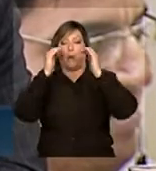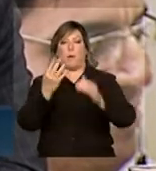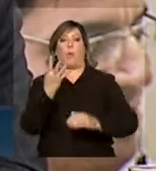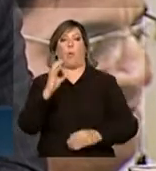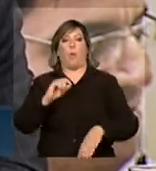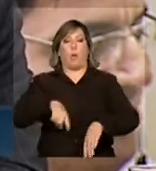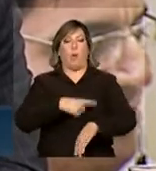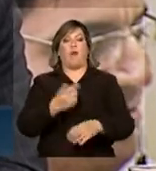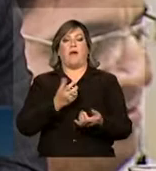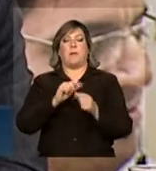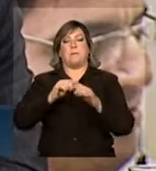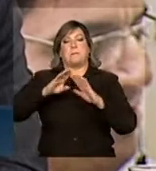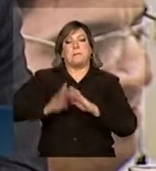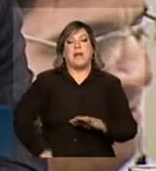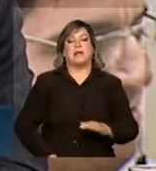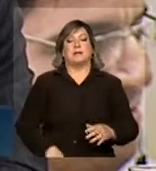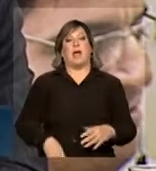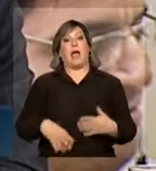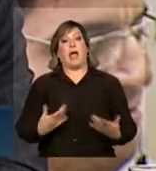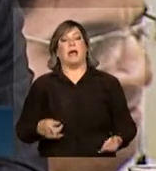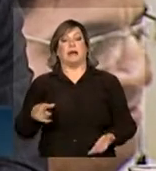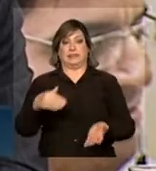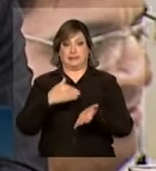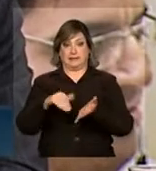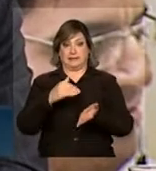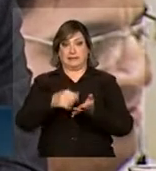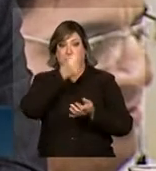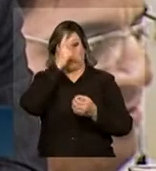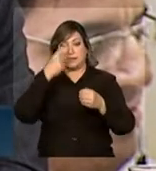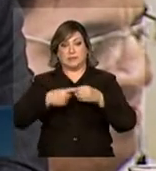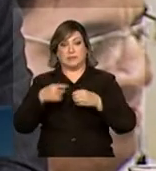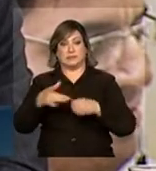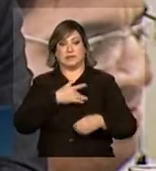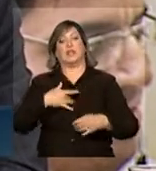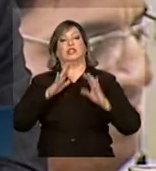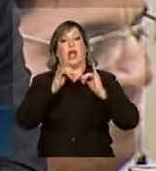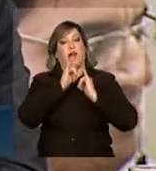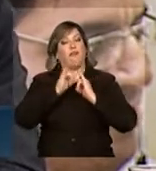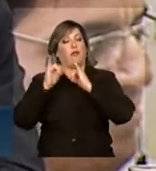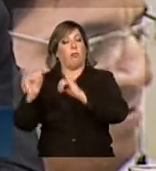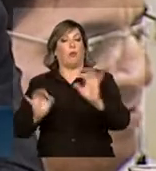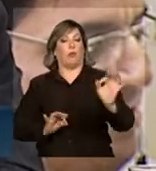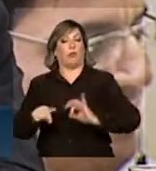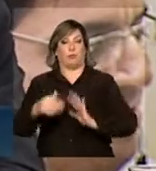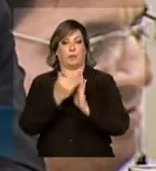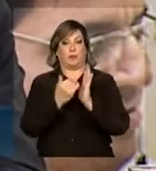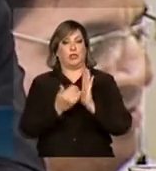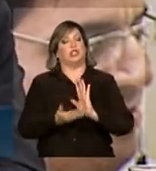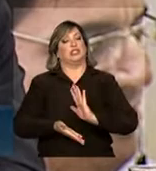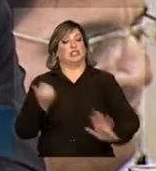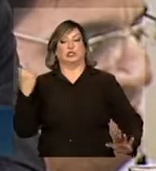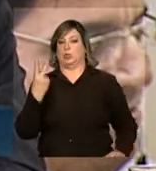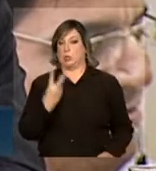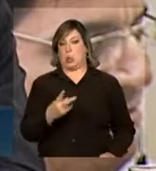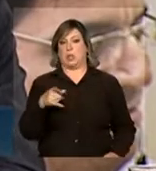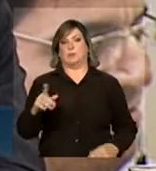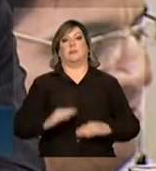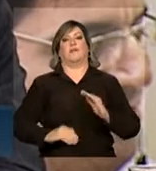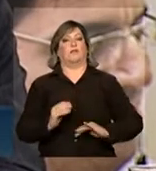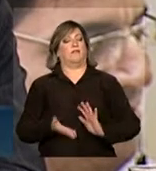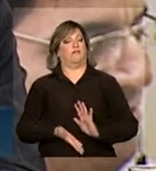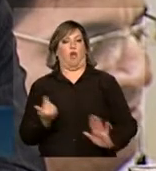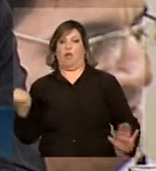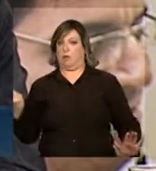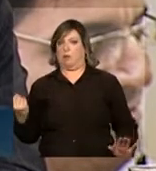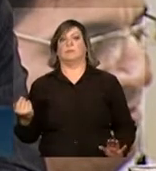tempo Secretaria Municipal de Saúde já informou a coordenação do programa que excluiu esses profissionais